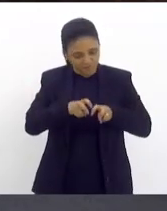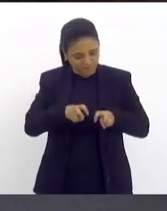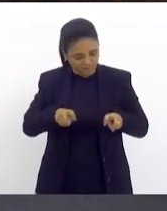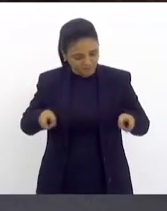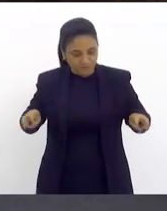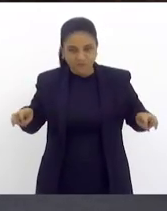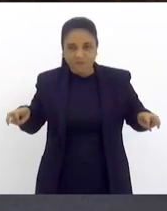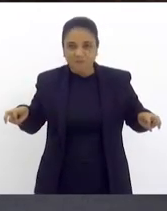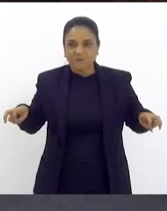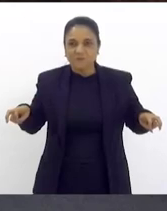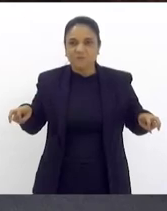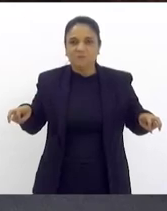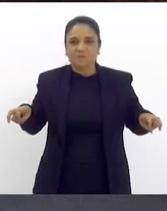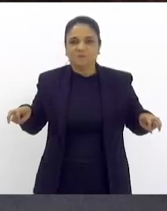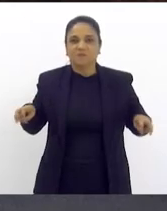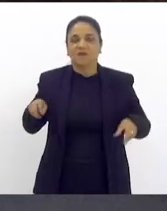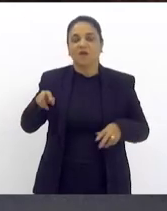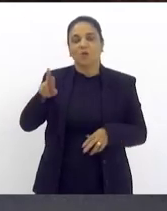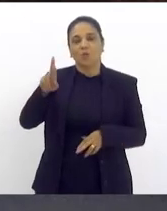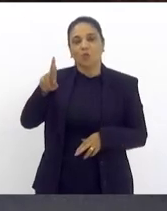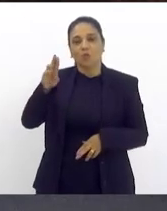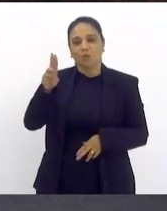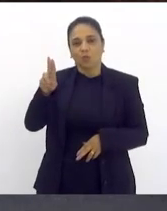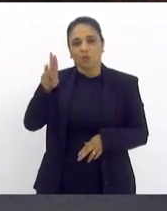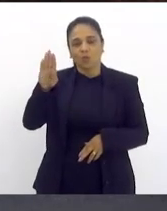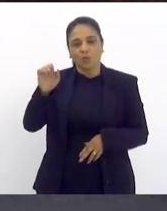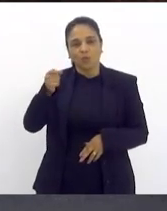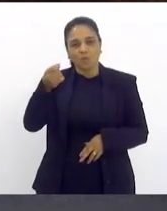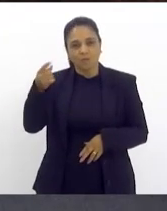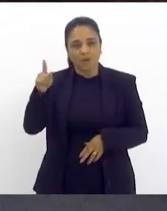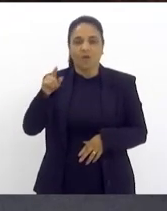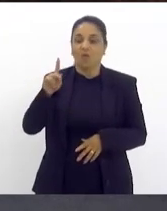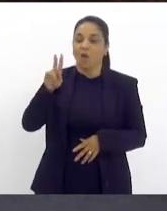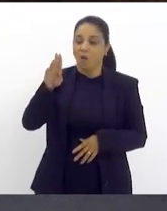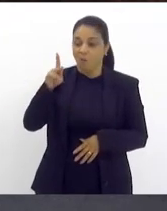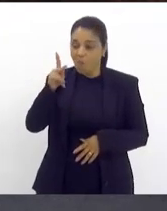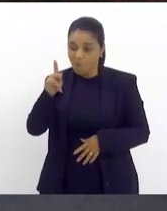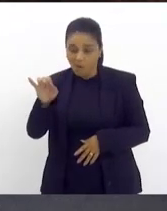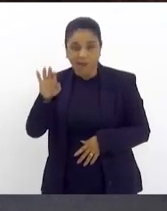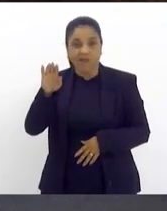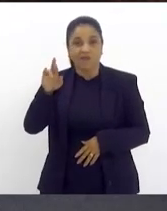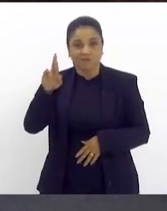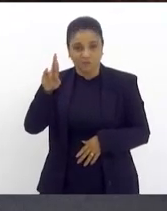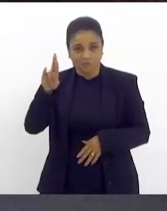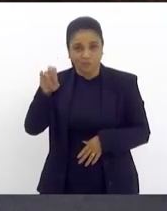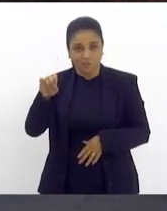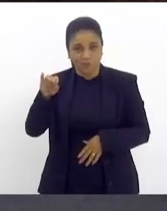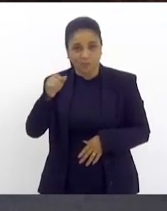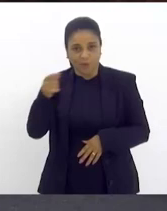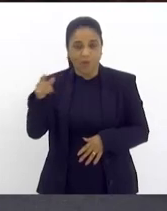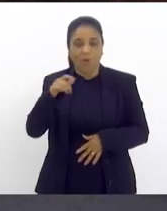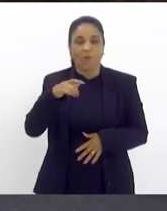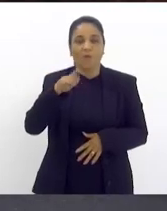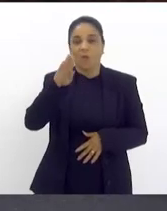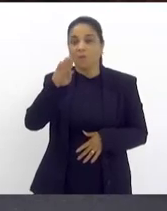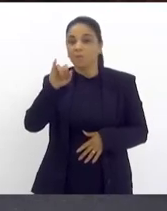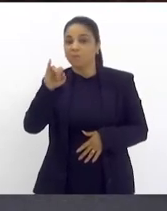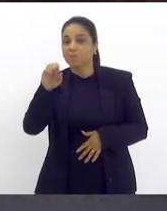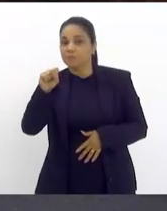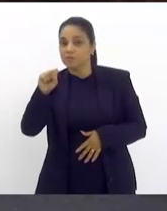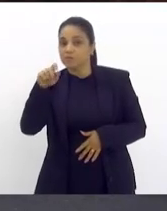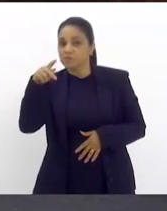mesa, ao Rubão, ao seu pai, ao bispo, aos vereadores